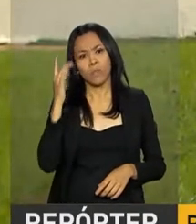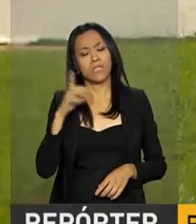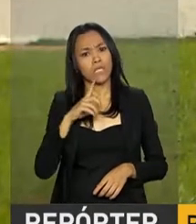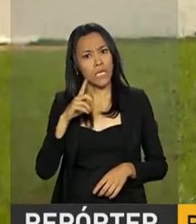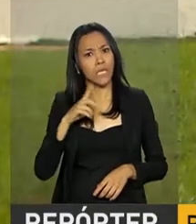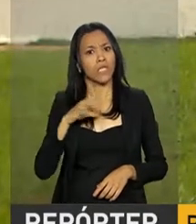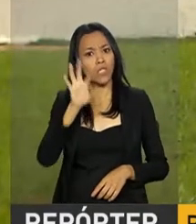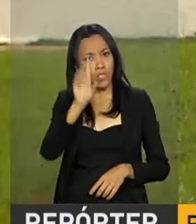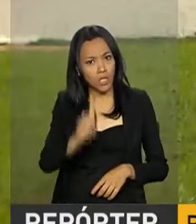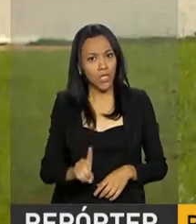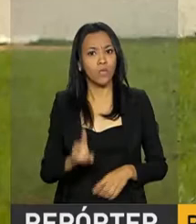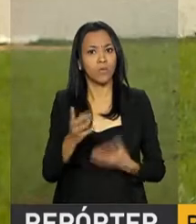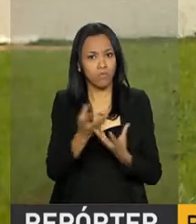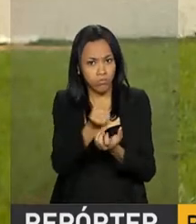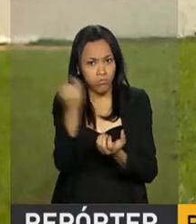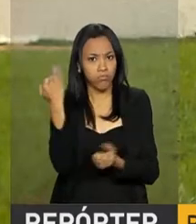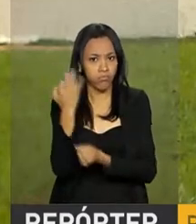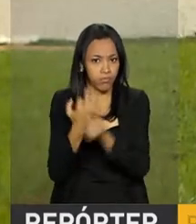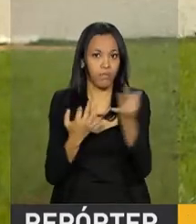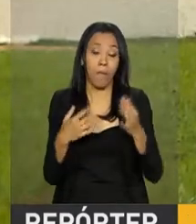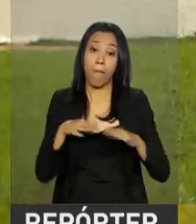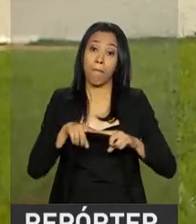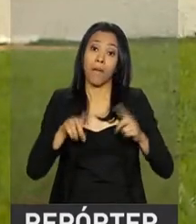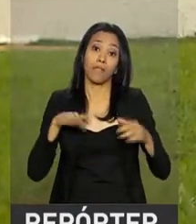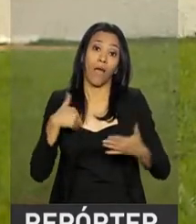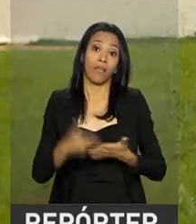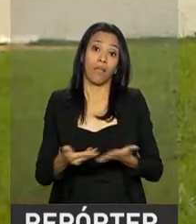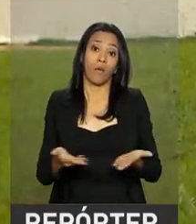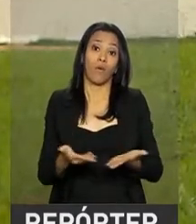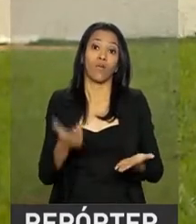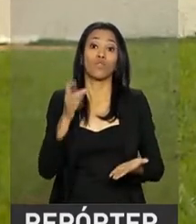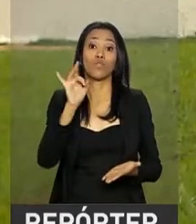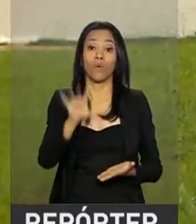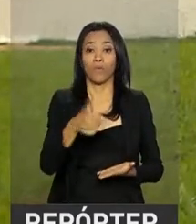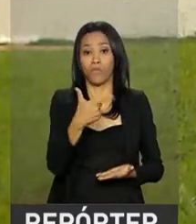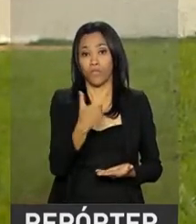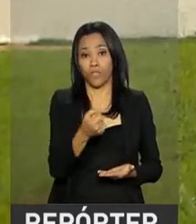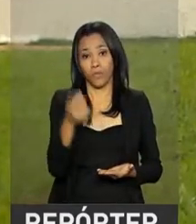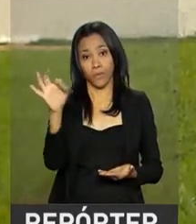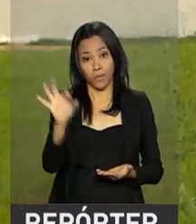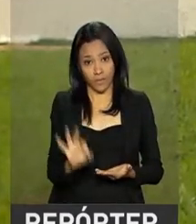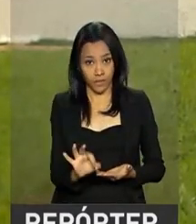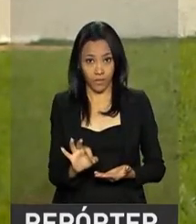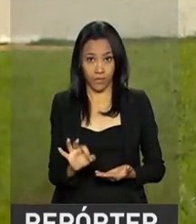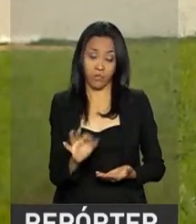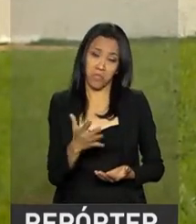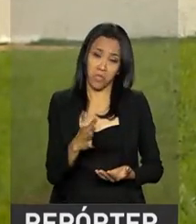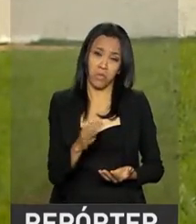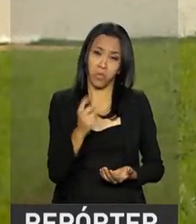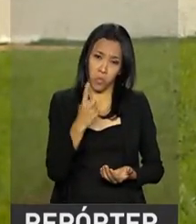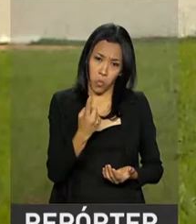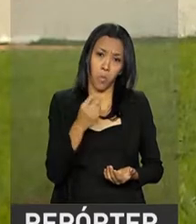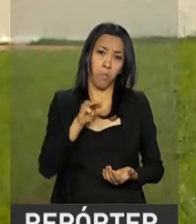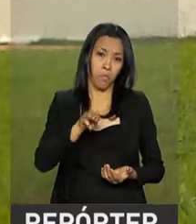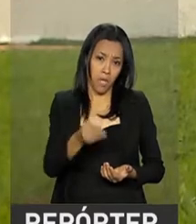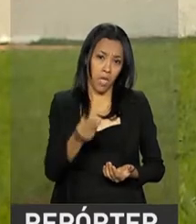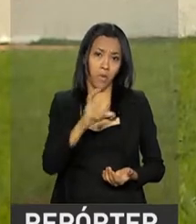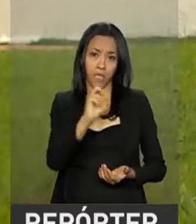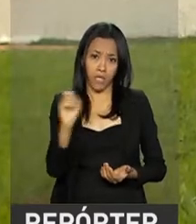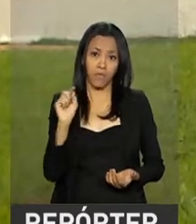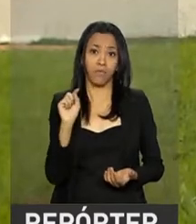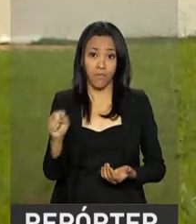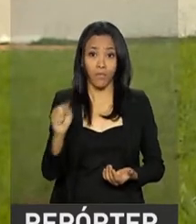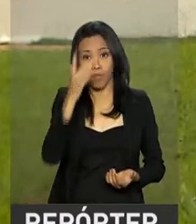de sacar o pis pasep mas até agora só 20% dos beneficiários ou seja pouco mais de um milhão e meio de trabalhadores